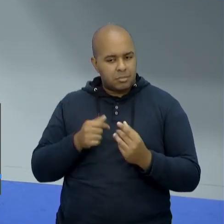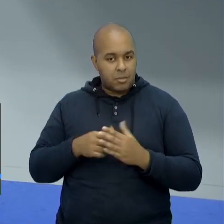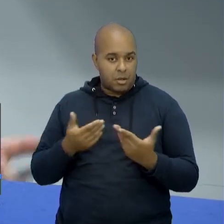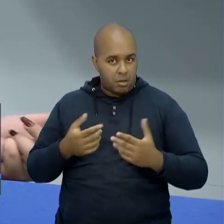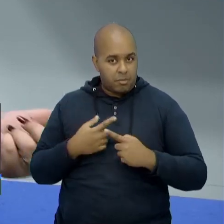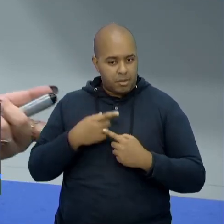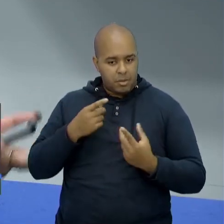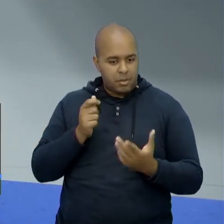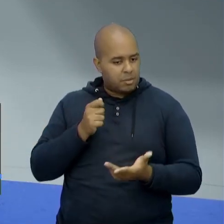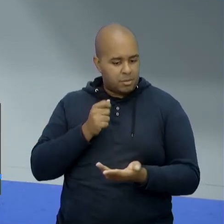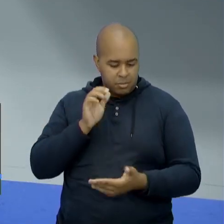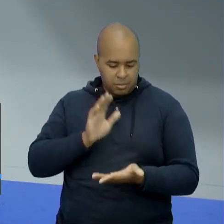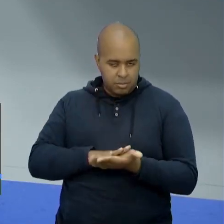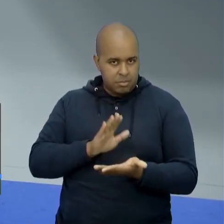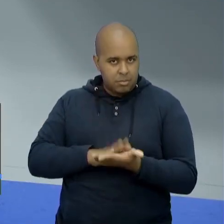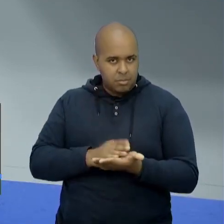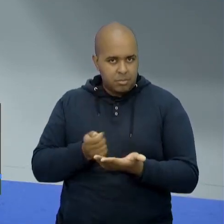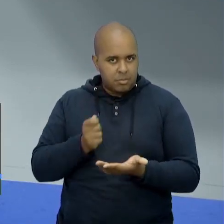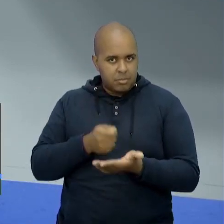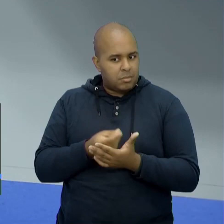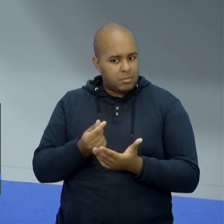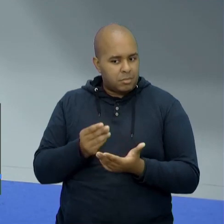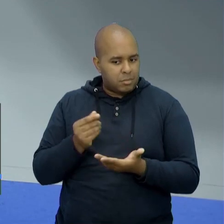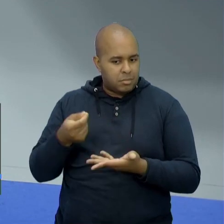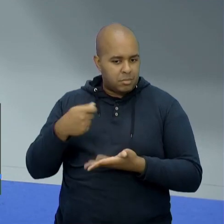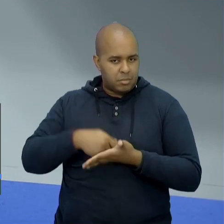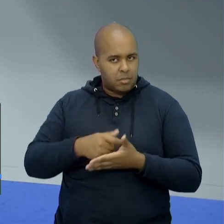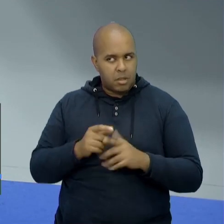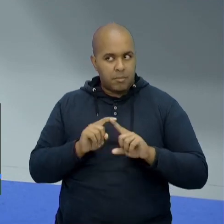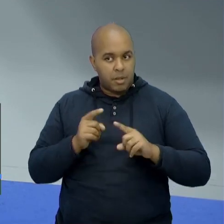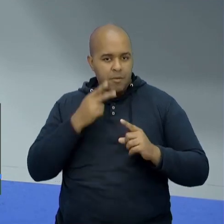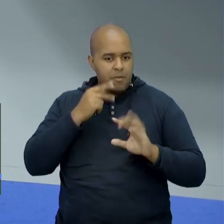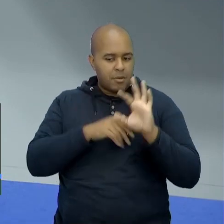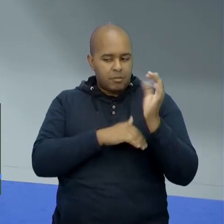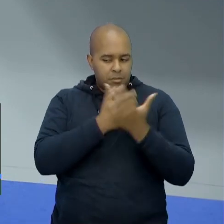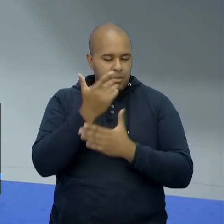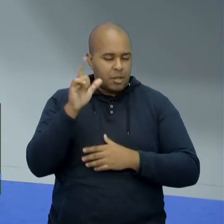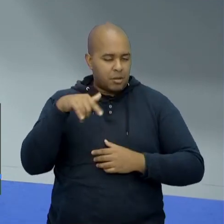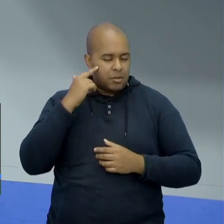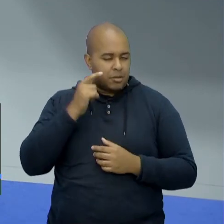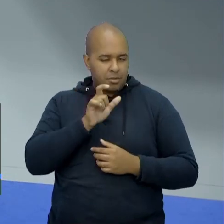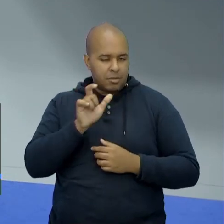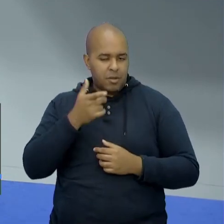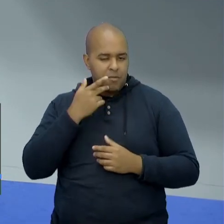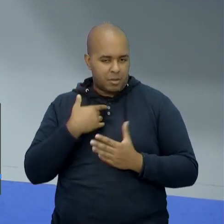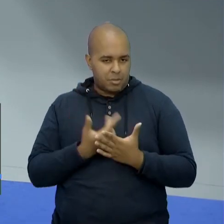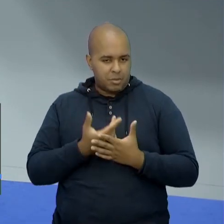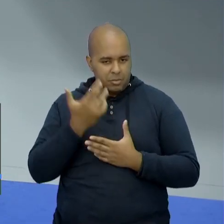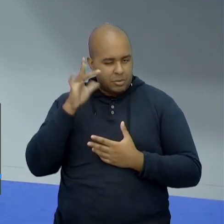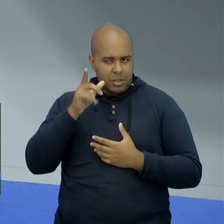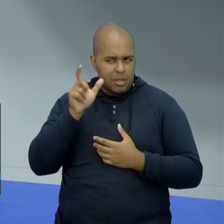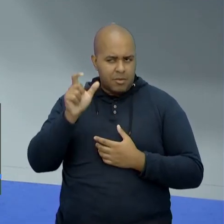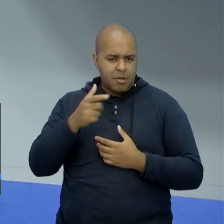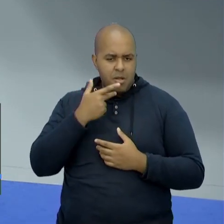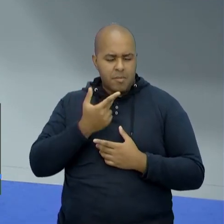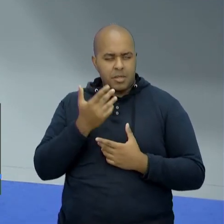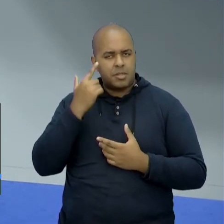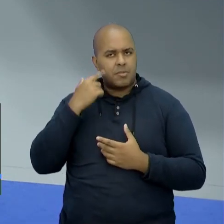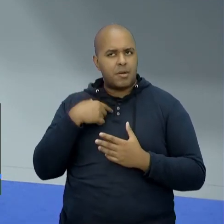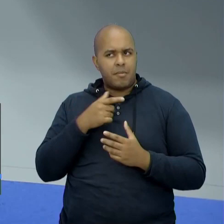filho, é o cash na mão. Mas quando a gente tá falando de coisas ambientais, é aquela famosa frase clichê, que eu nem sei quem falou isso,